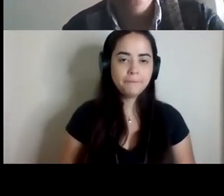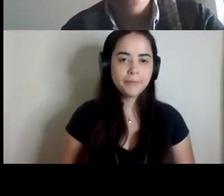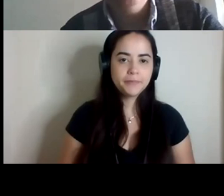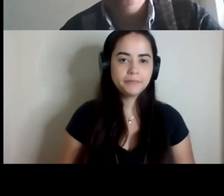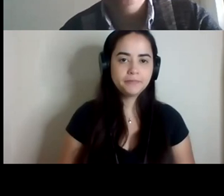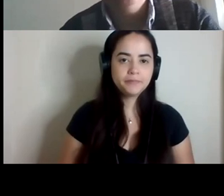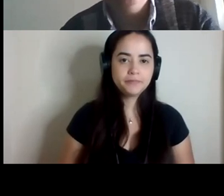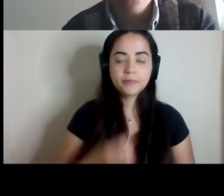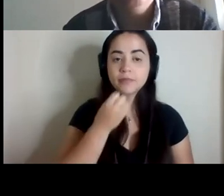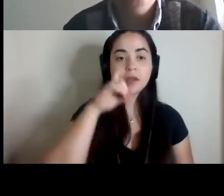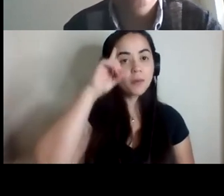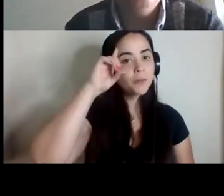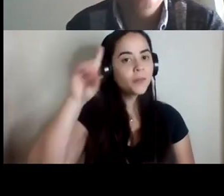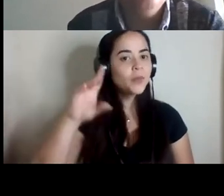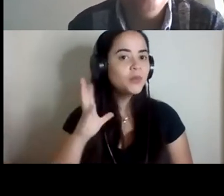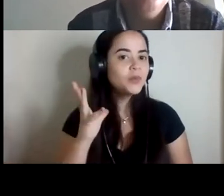Bom dia a todos.